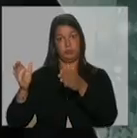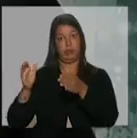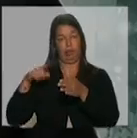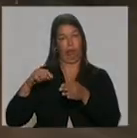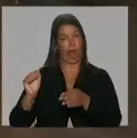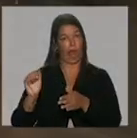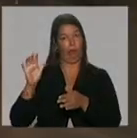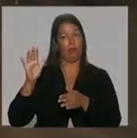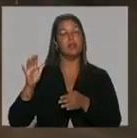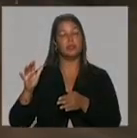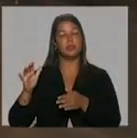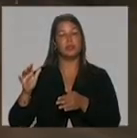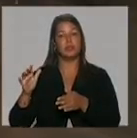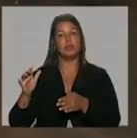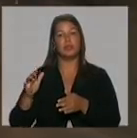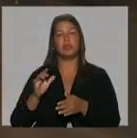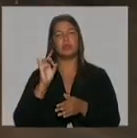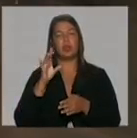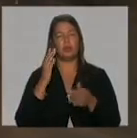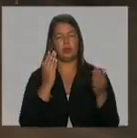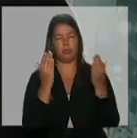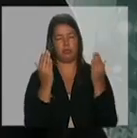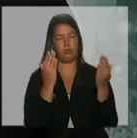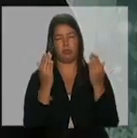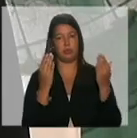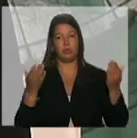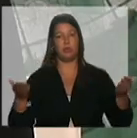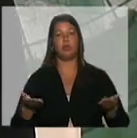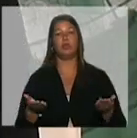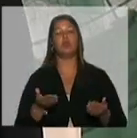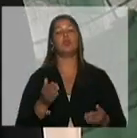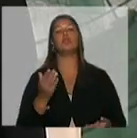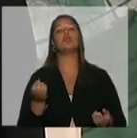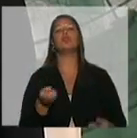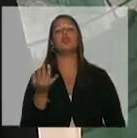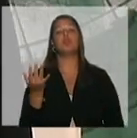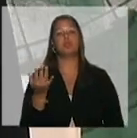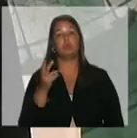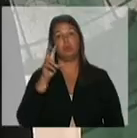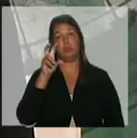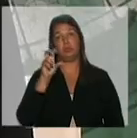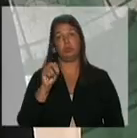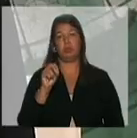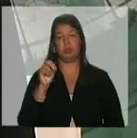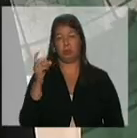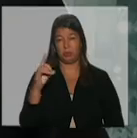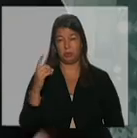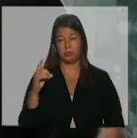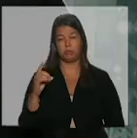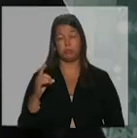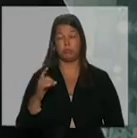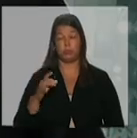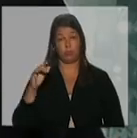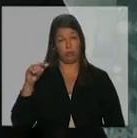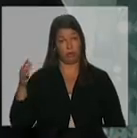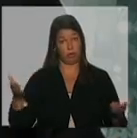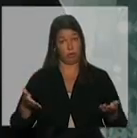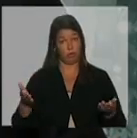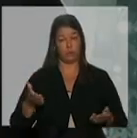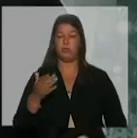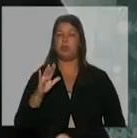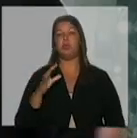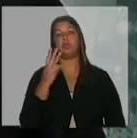barril, preço alto, né, deputado? E o Brasil... Só para a gente ter uma comparação, hoje está o quê? 50 dólares? Hoje está na faixa de 2016,